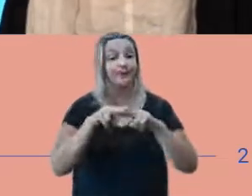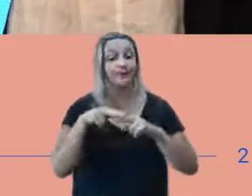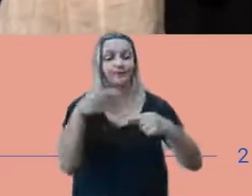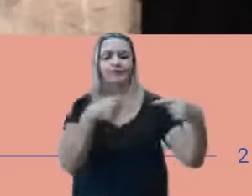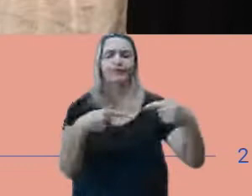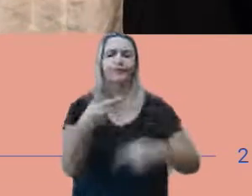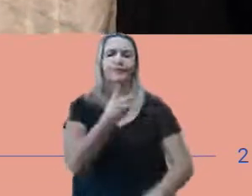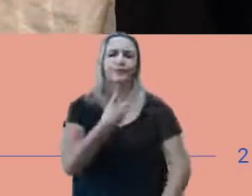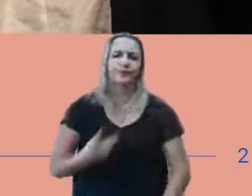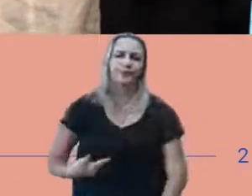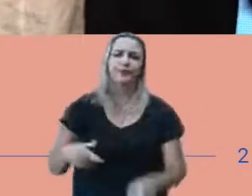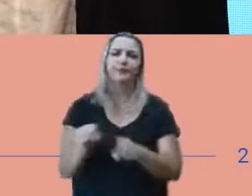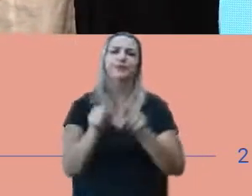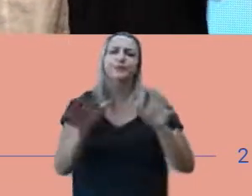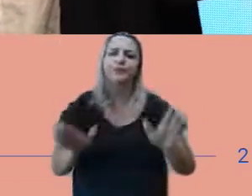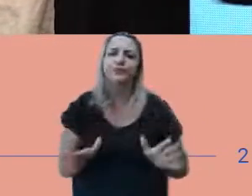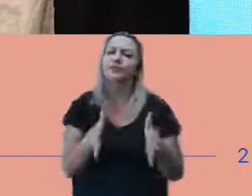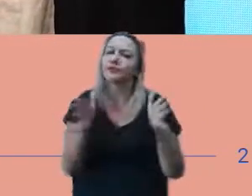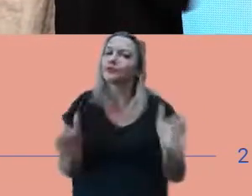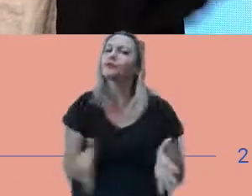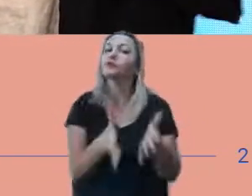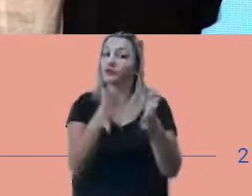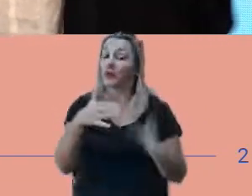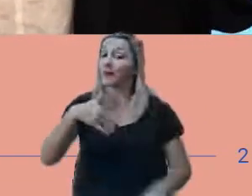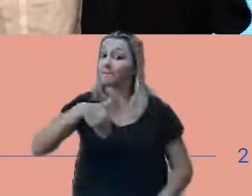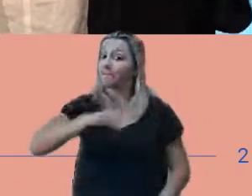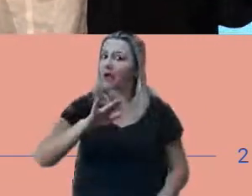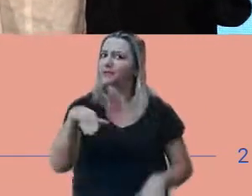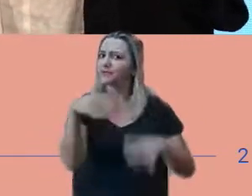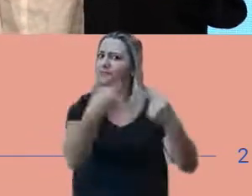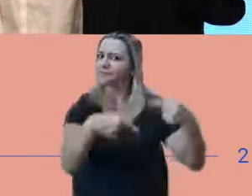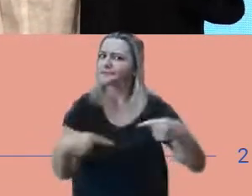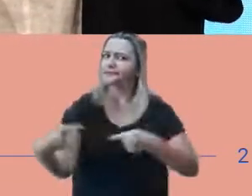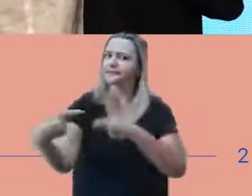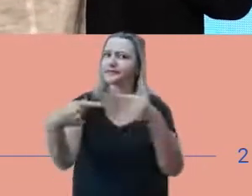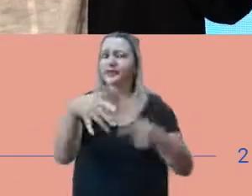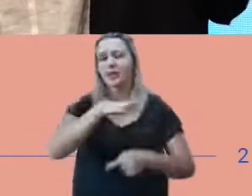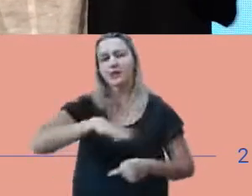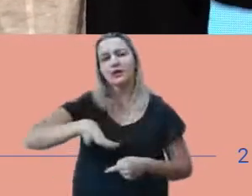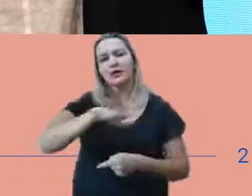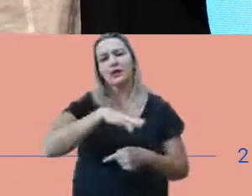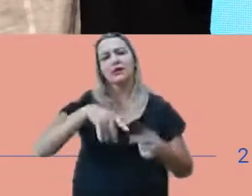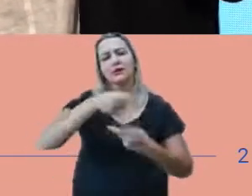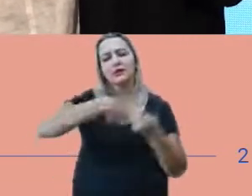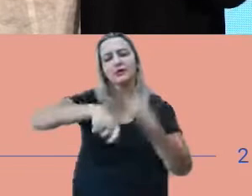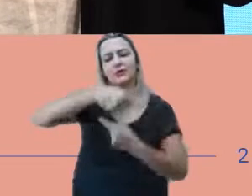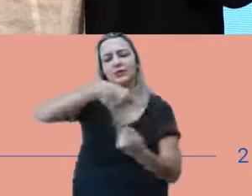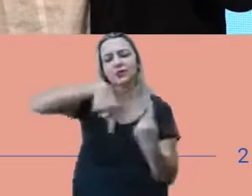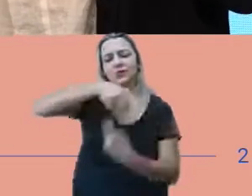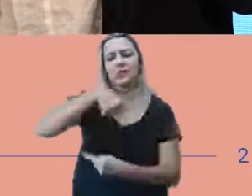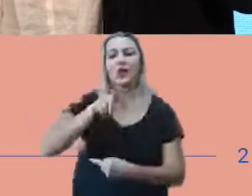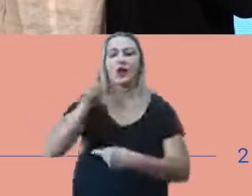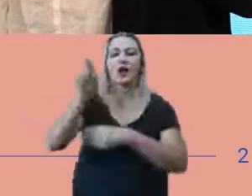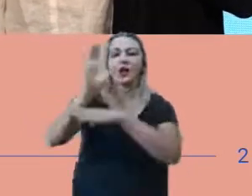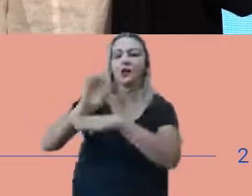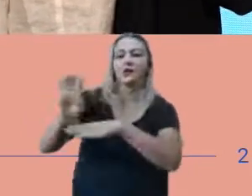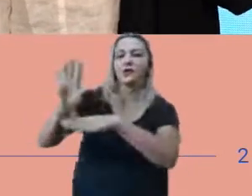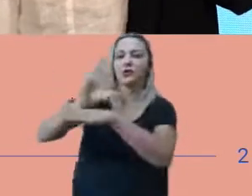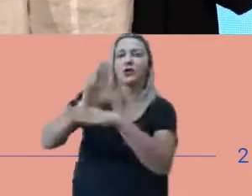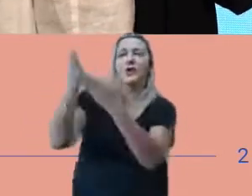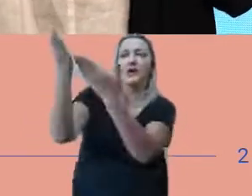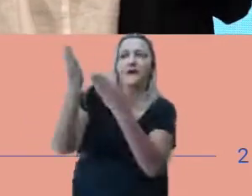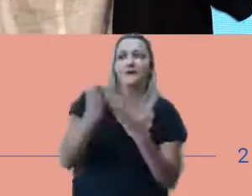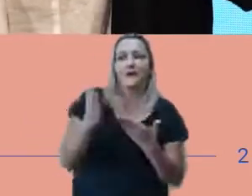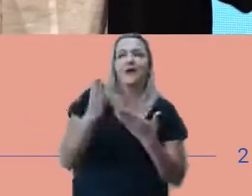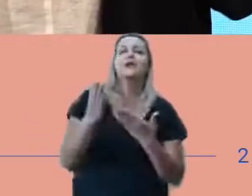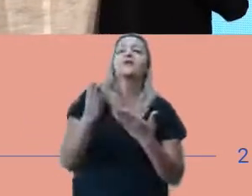e incentivos estão sendo cada vez mais discutidos no âmbito da economia circular na Europa e tá chegando no Brasil e na